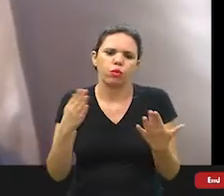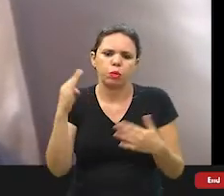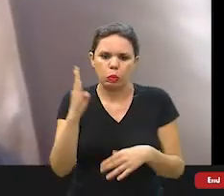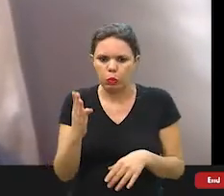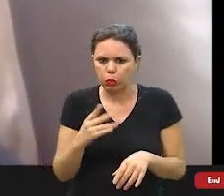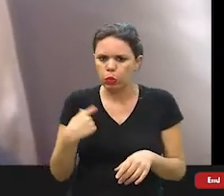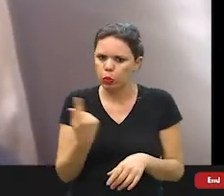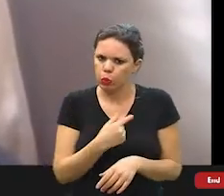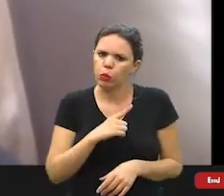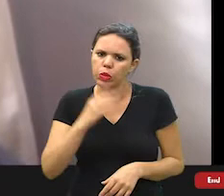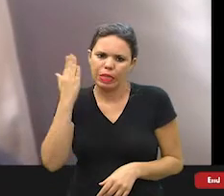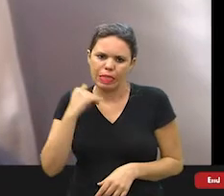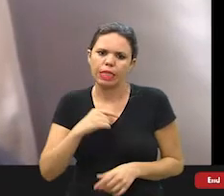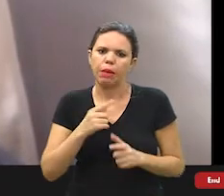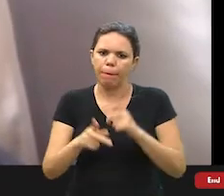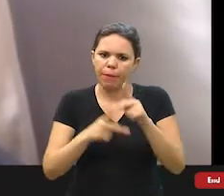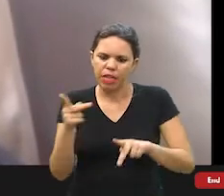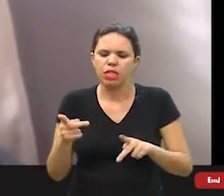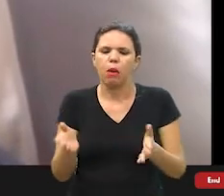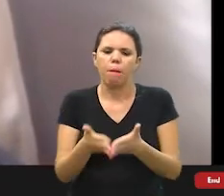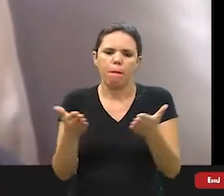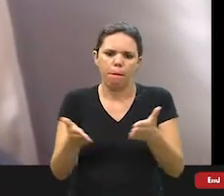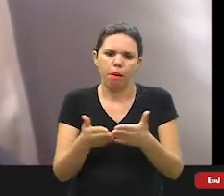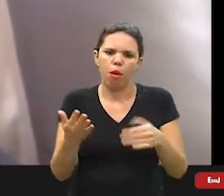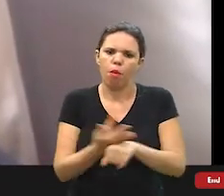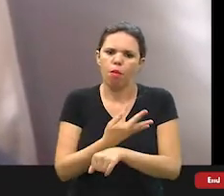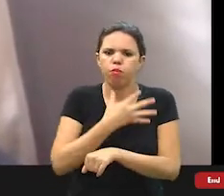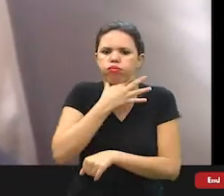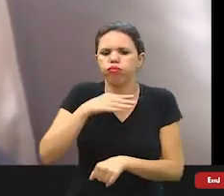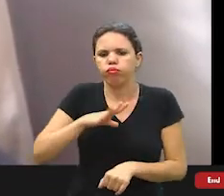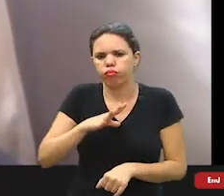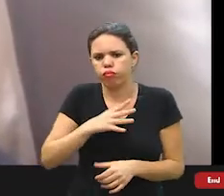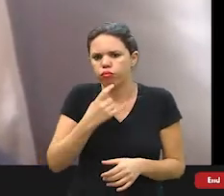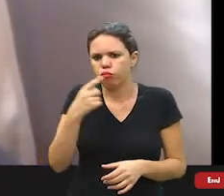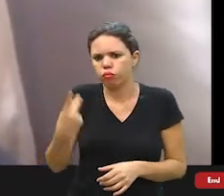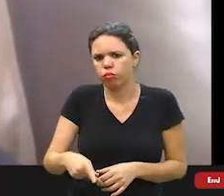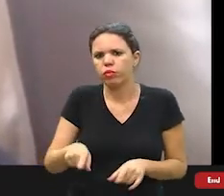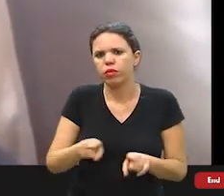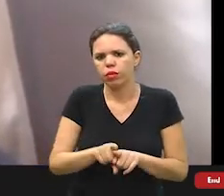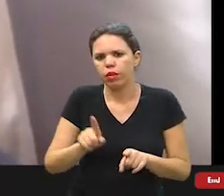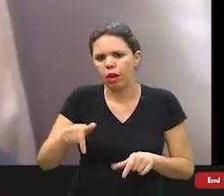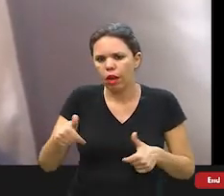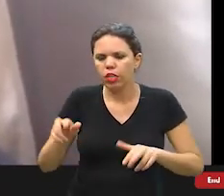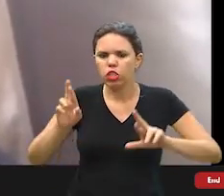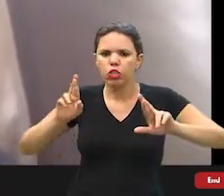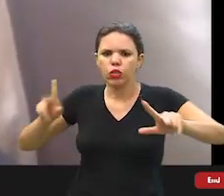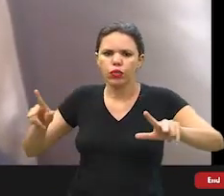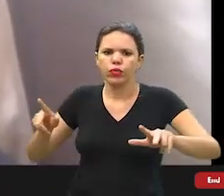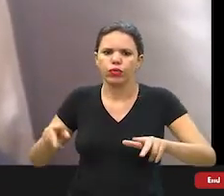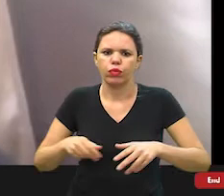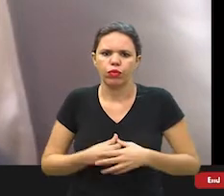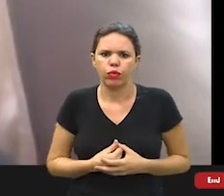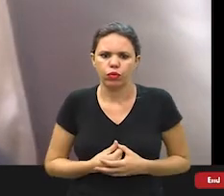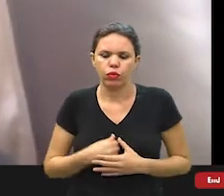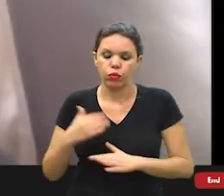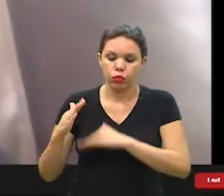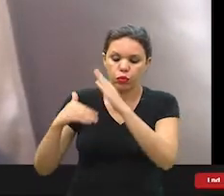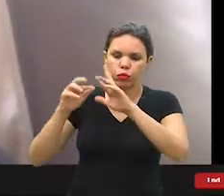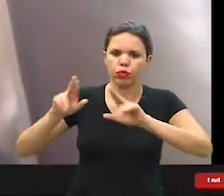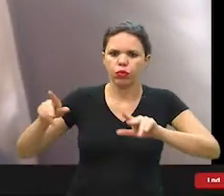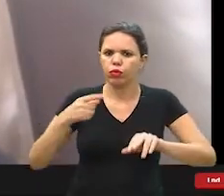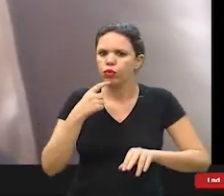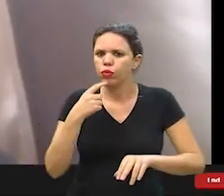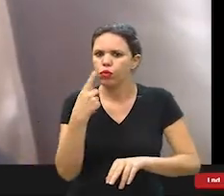que a gente tem população em vulnerabilidade social aqui na cidade, mas é diferente o desenvolvimento